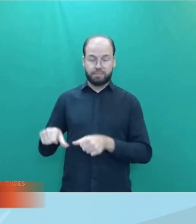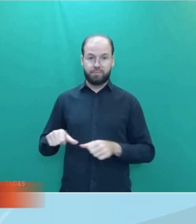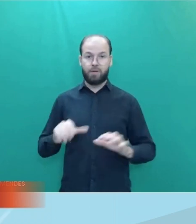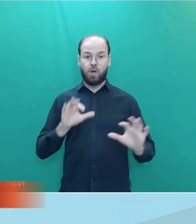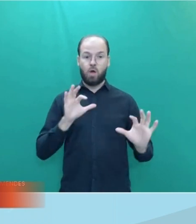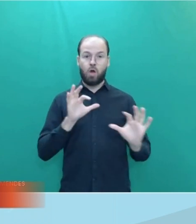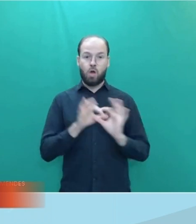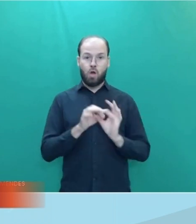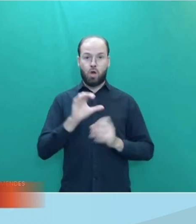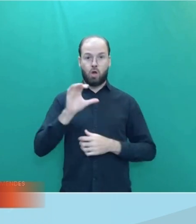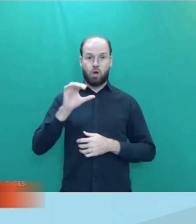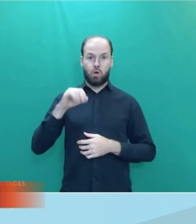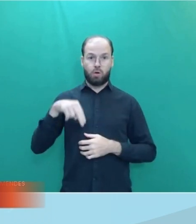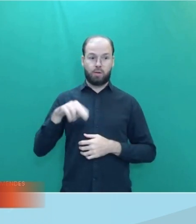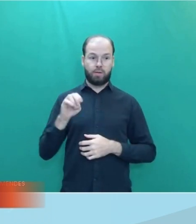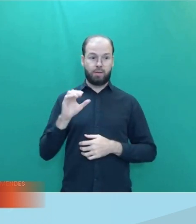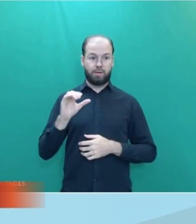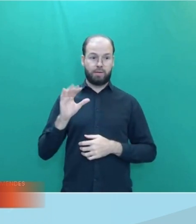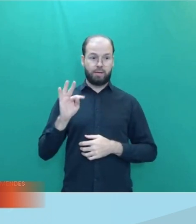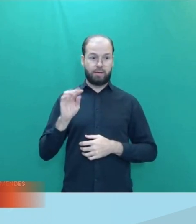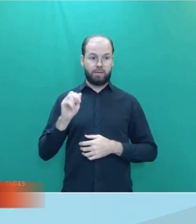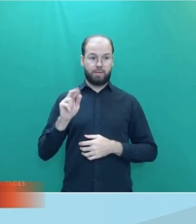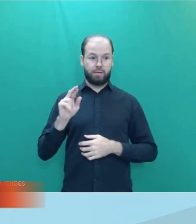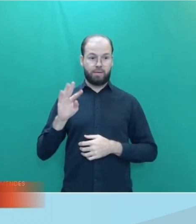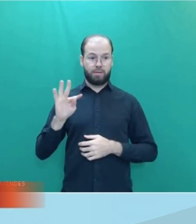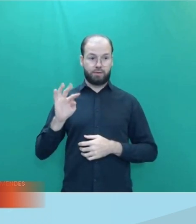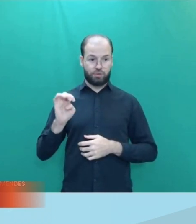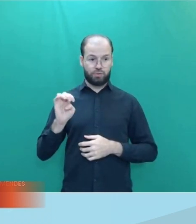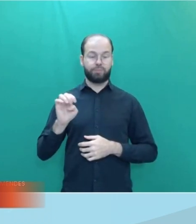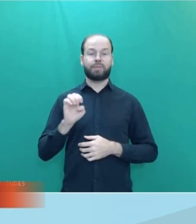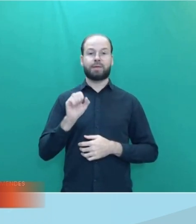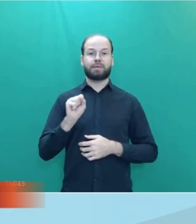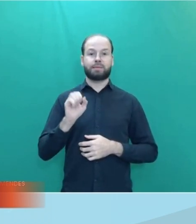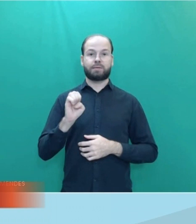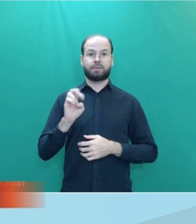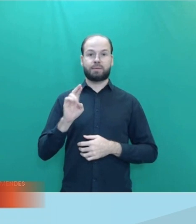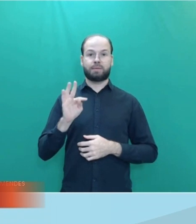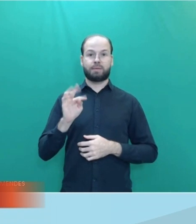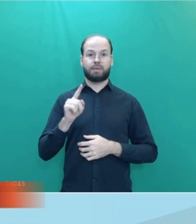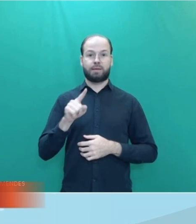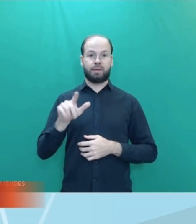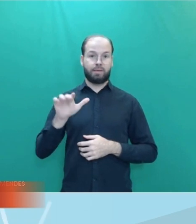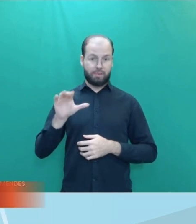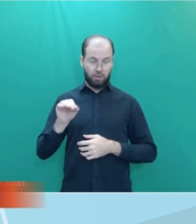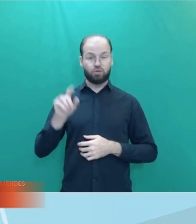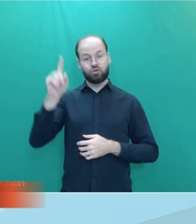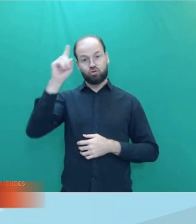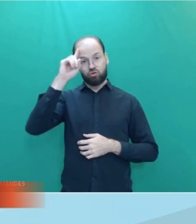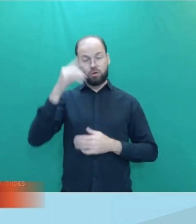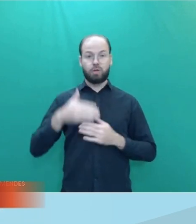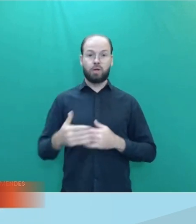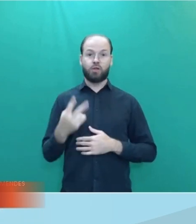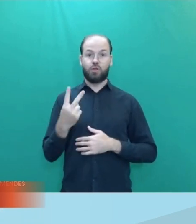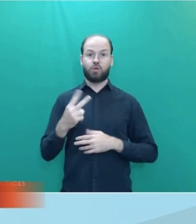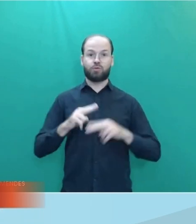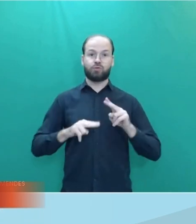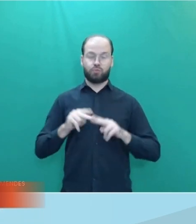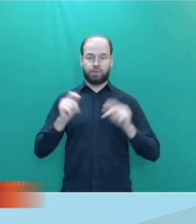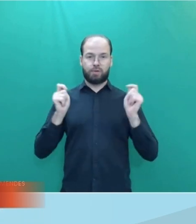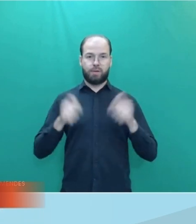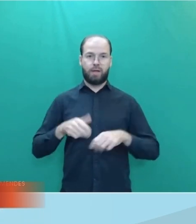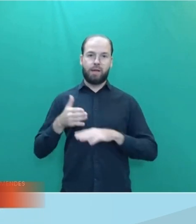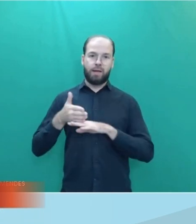Conectar-te Sertão pode ser visitada até sexta-feira, dia 2 de junho, na Galeria de Artes Basileu